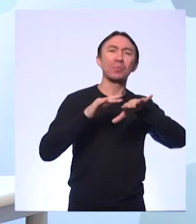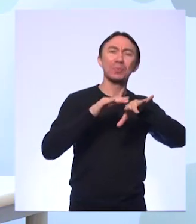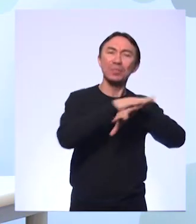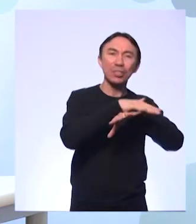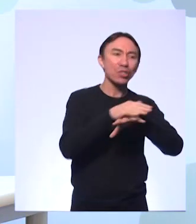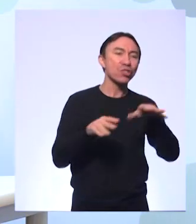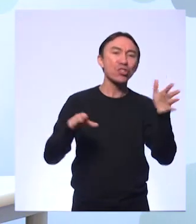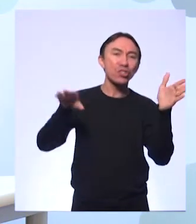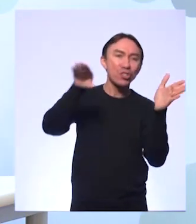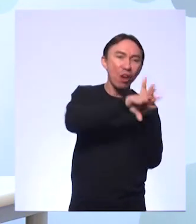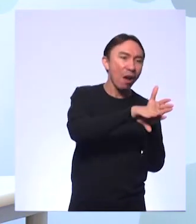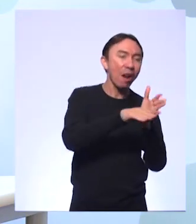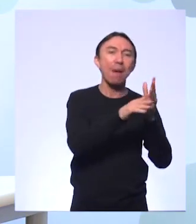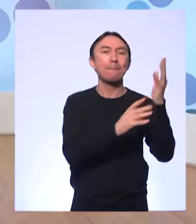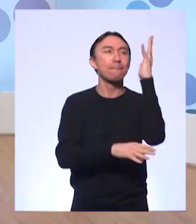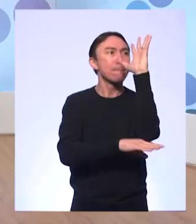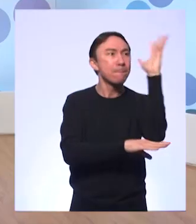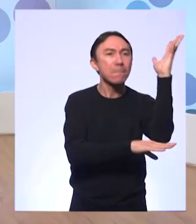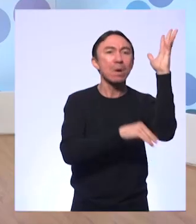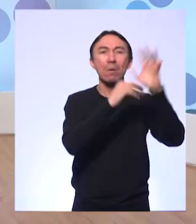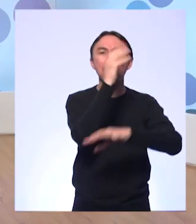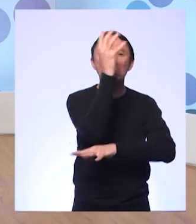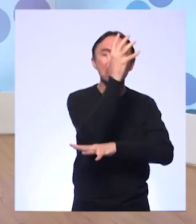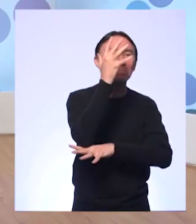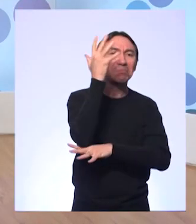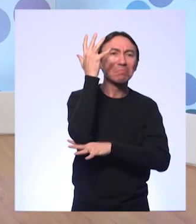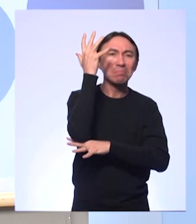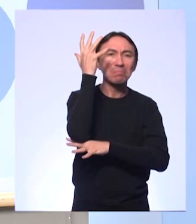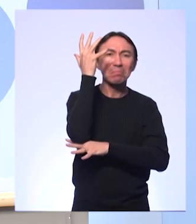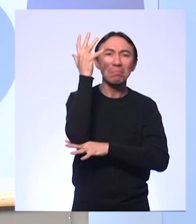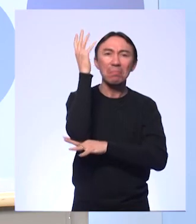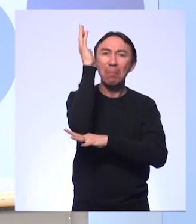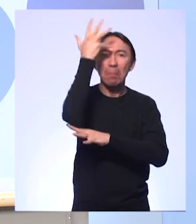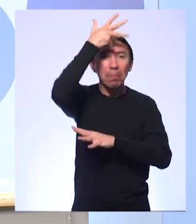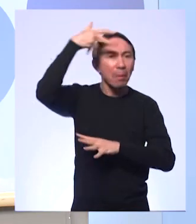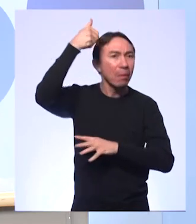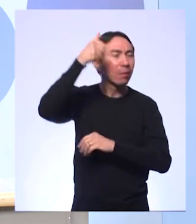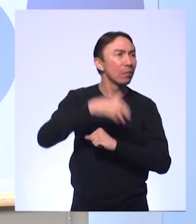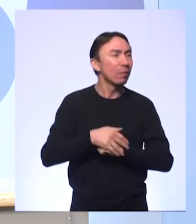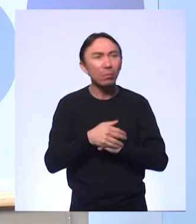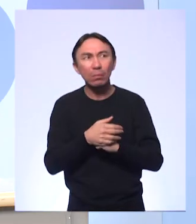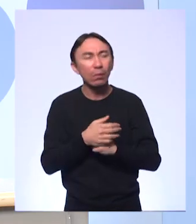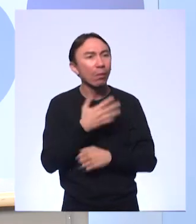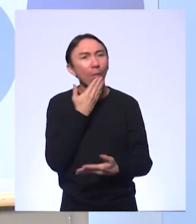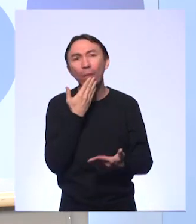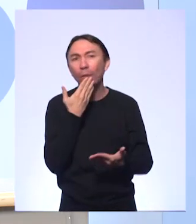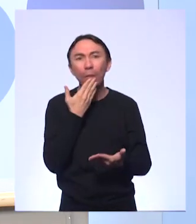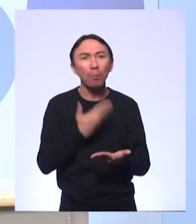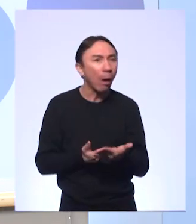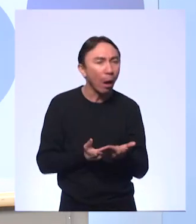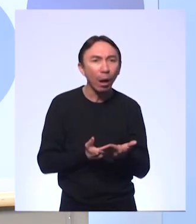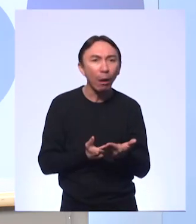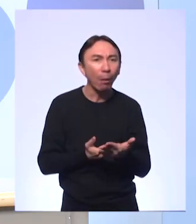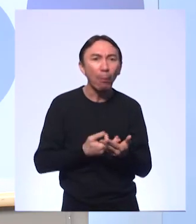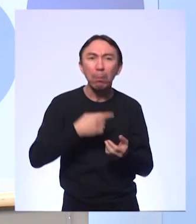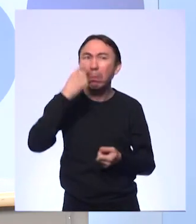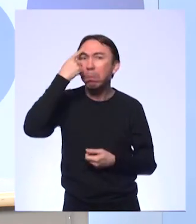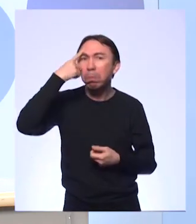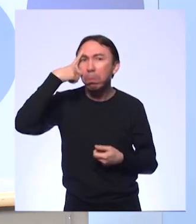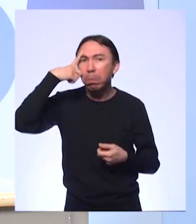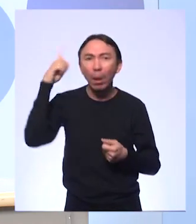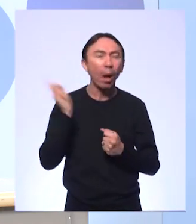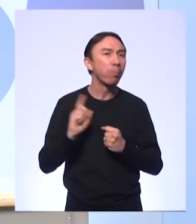floresta amazônica a crescer? Olha, minha cara aqui de impactada, eu estou impactada, eu não imaginava, professor Antônio, eu